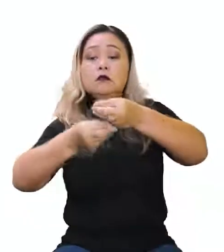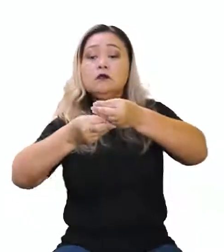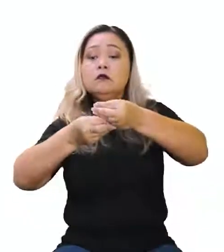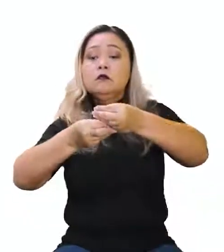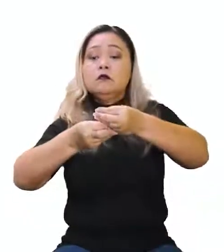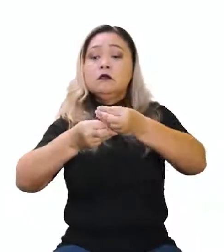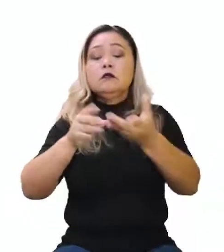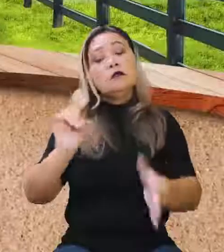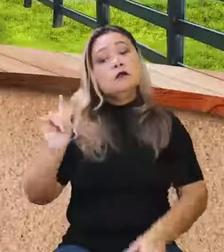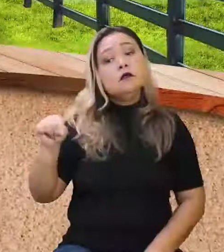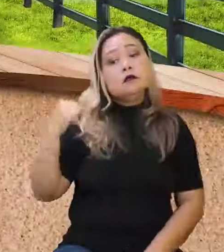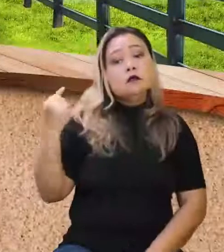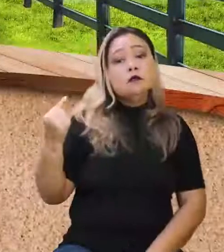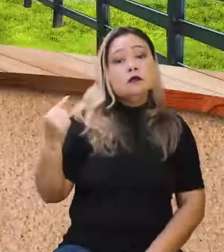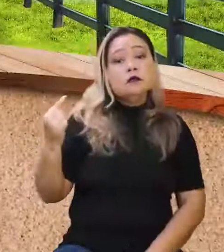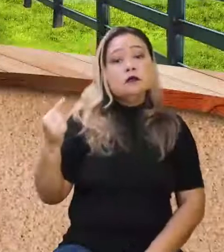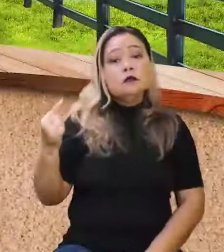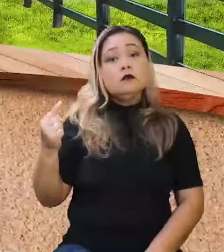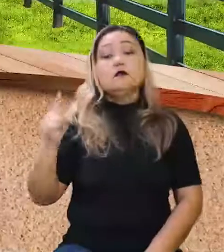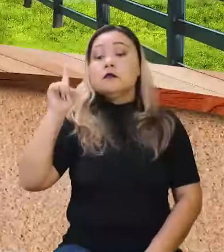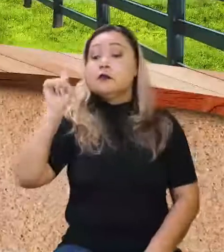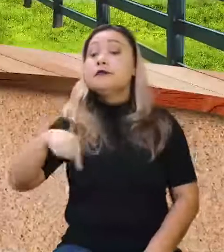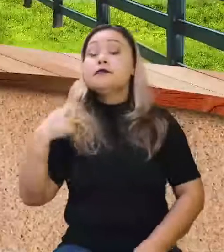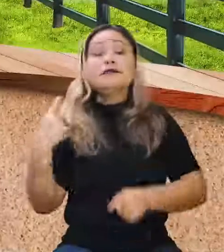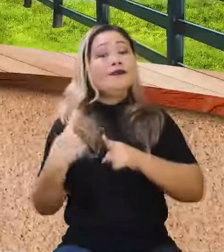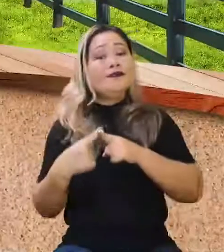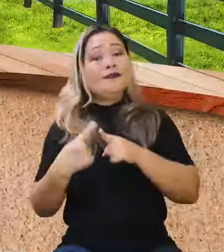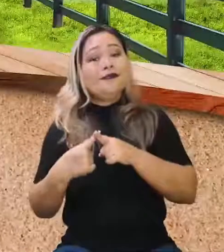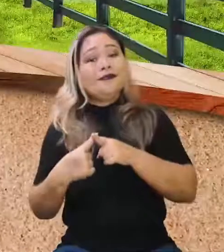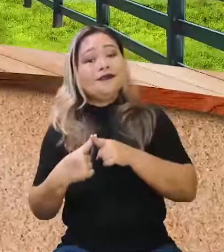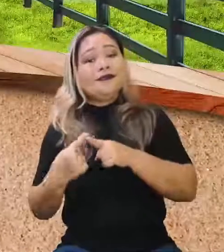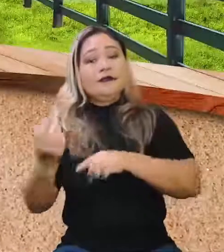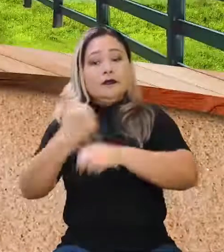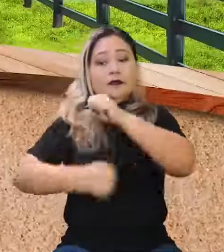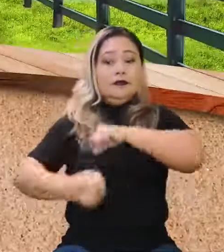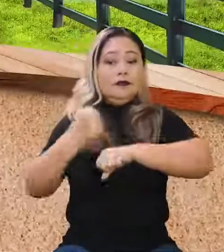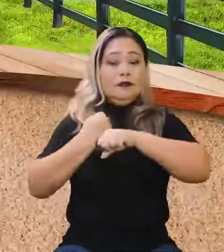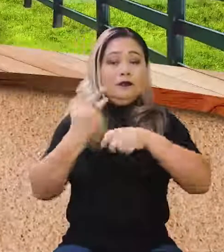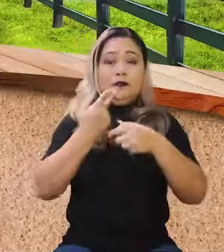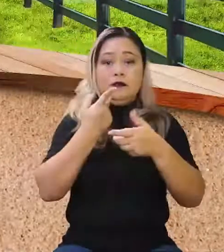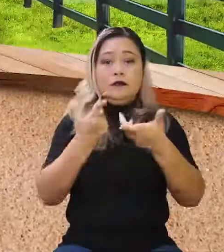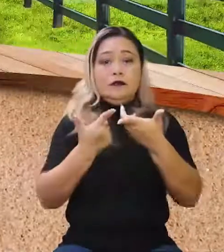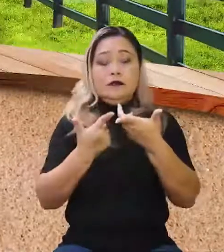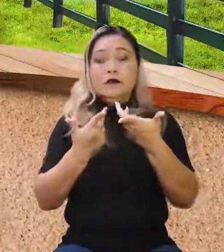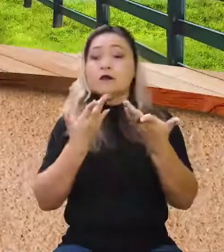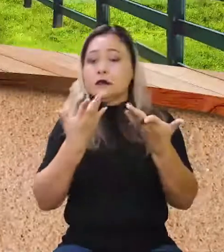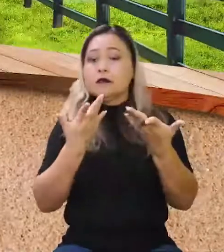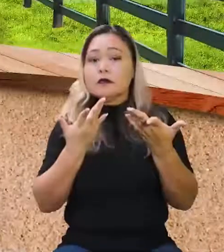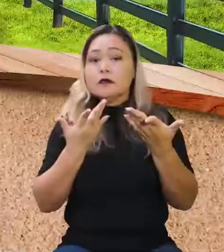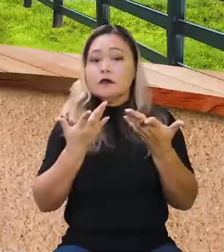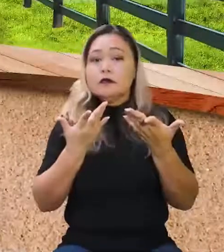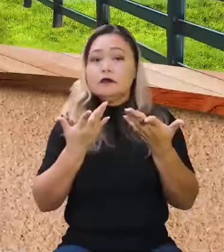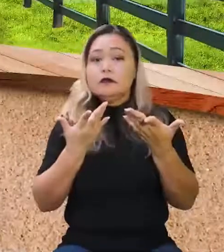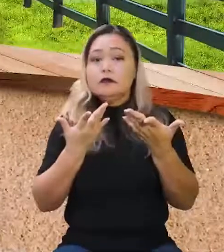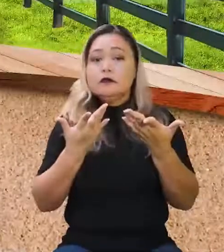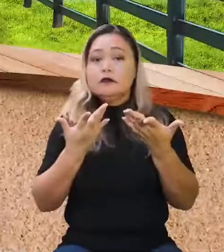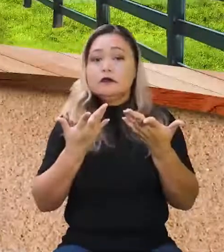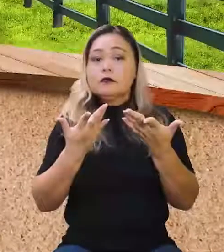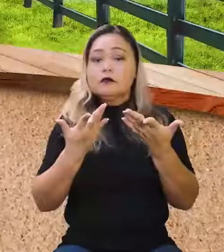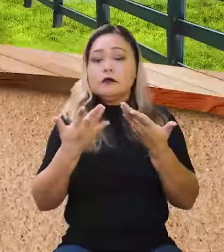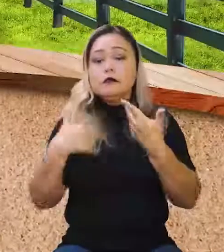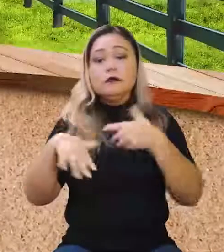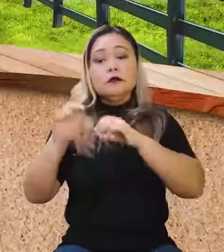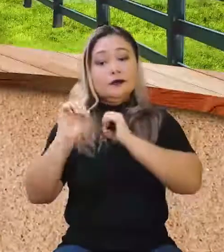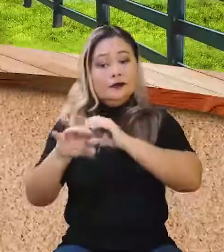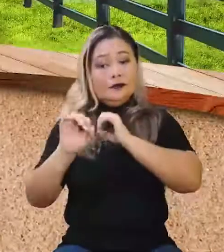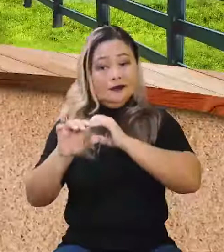Galera, aqui pro tio, é porque ano passado a gente falou muito disso, né? Ano passado eu estava